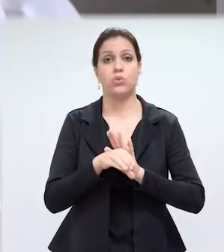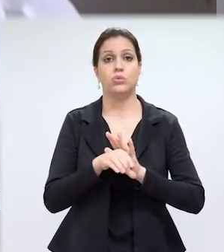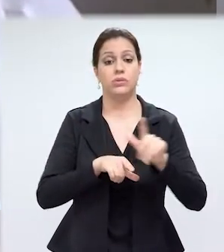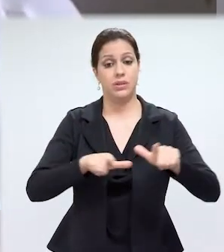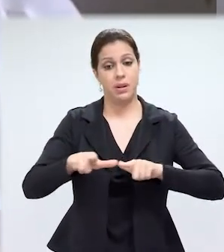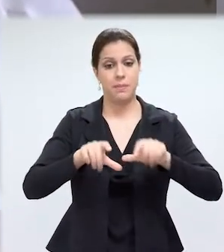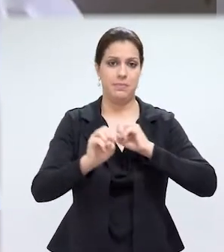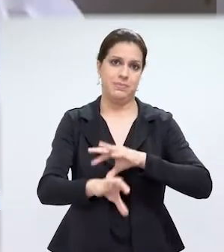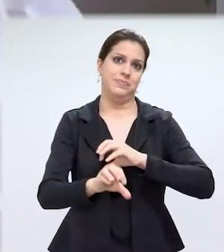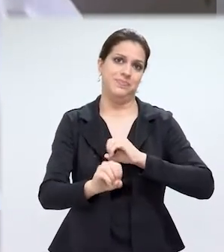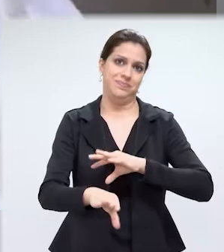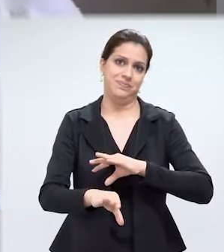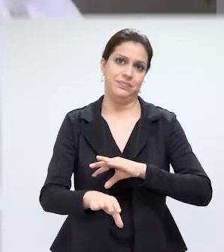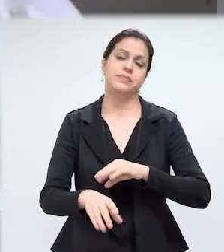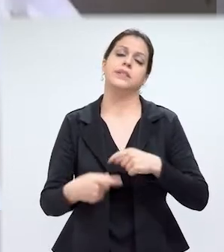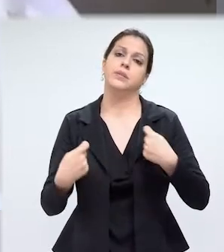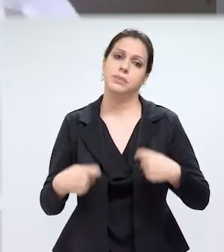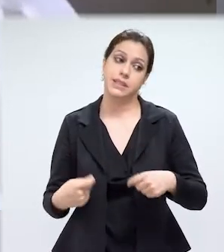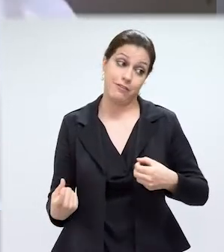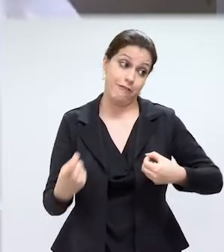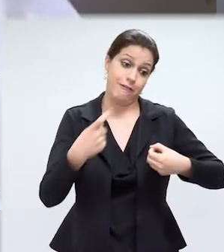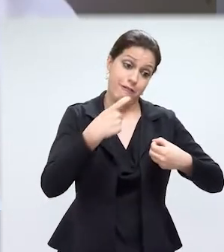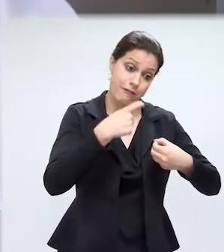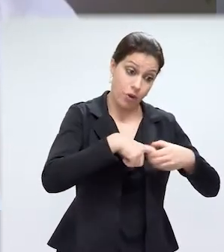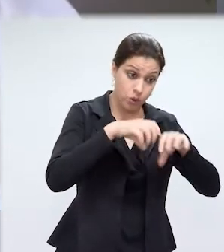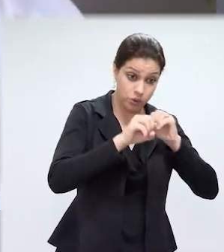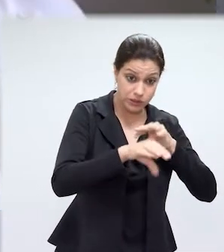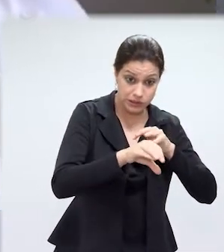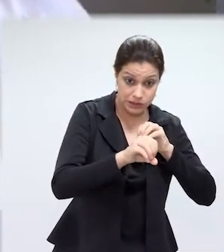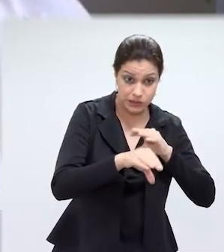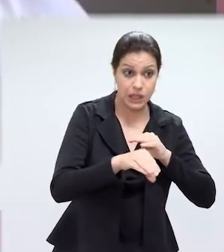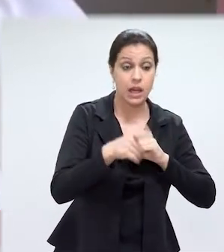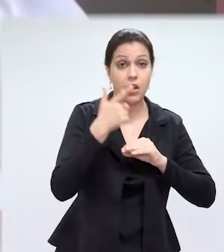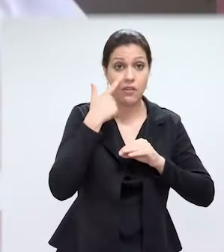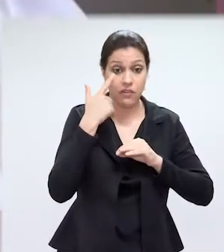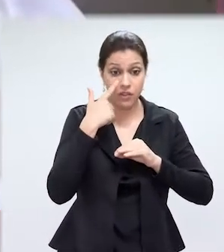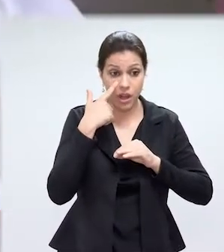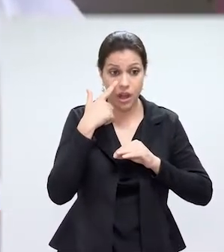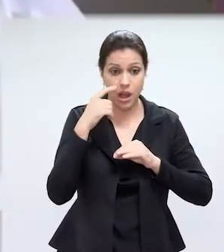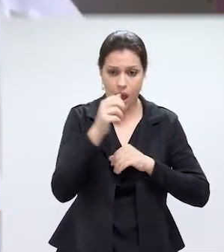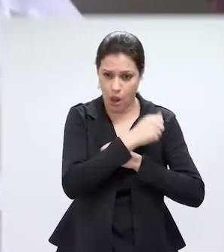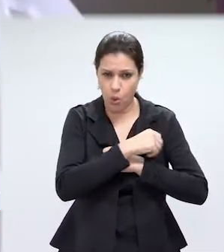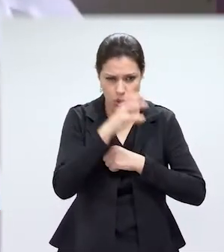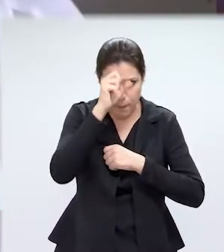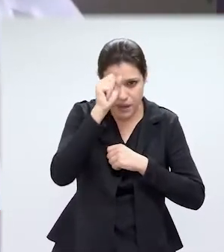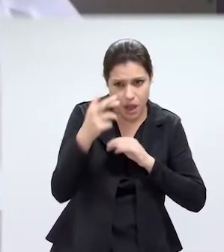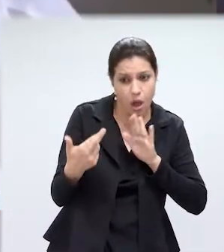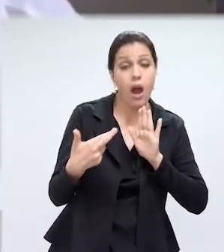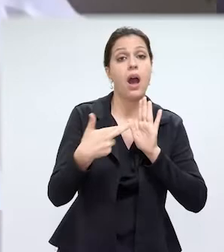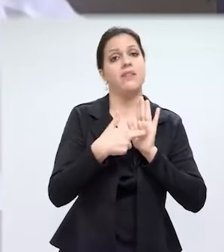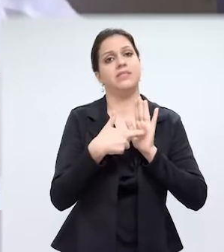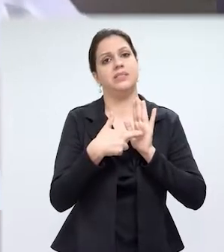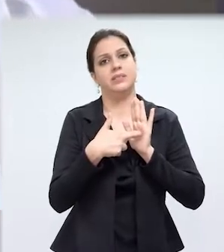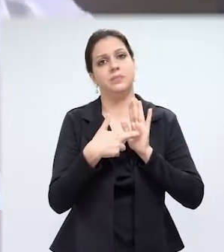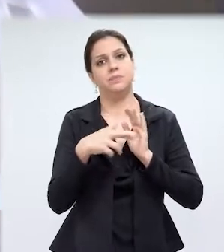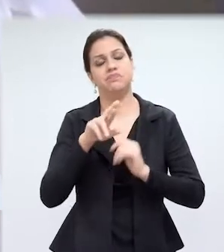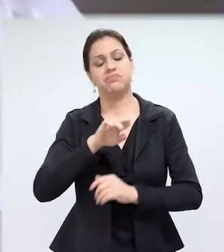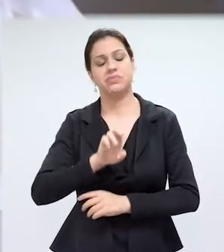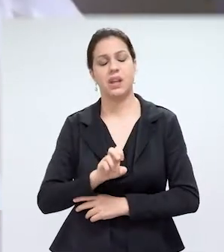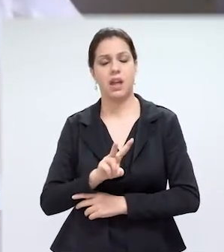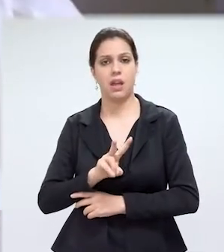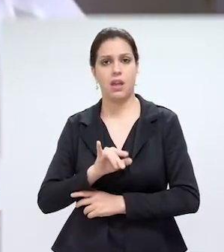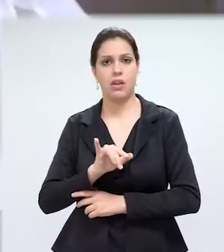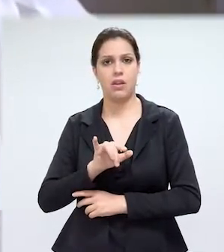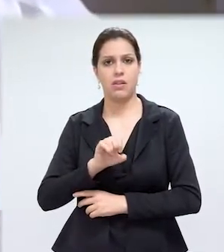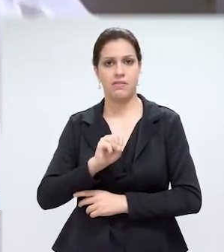próximo conteúdo seja trabalhado? Esses, eles vão ter que ser garantidos, né? na forma de uma